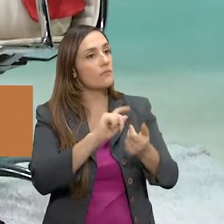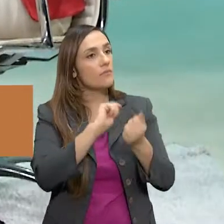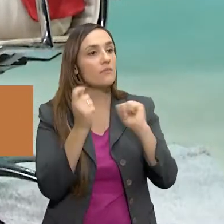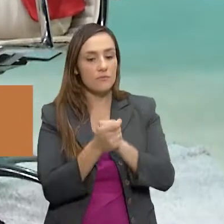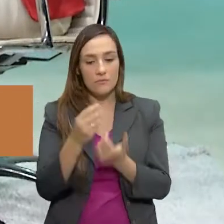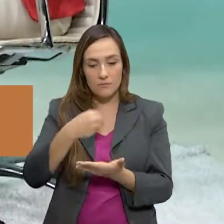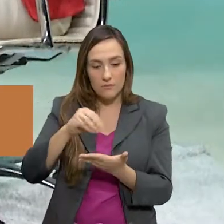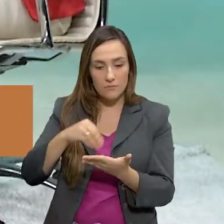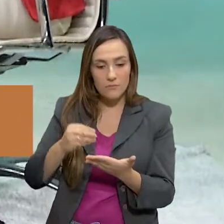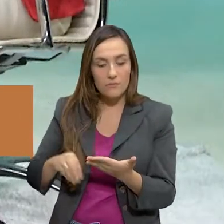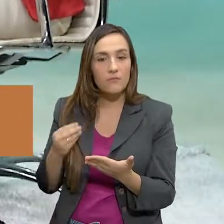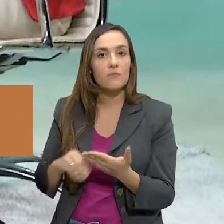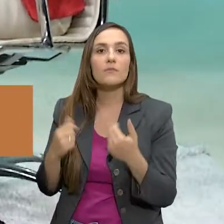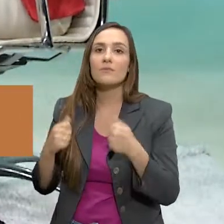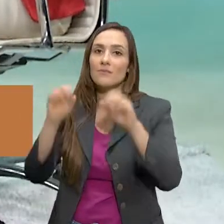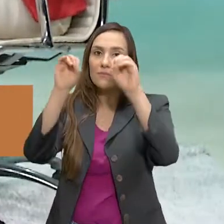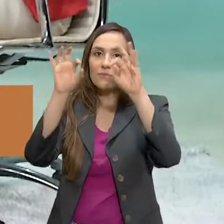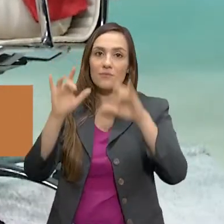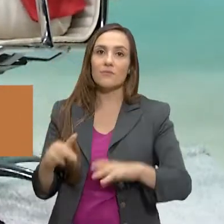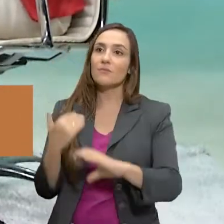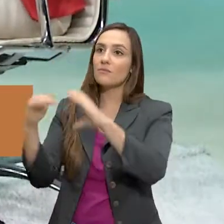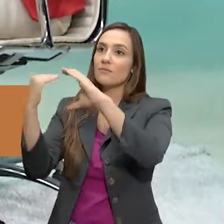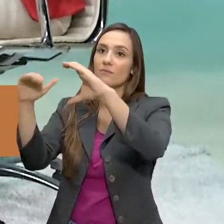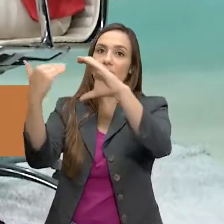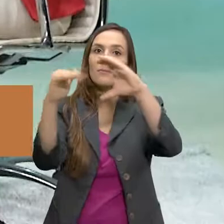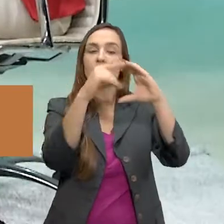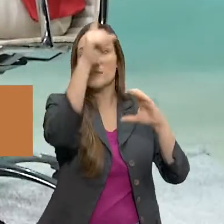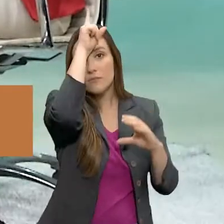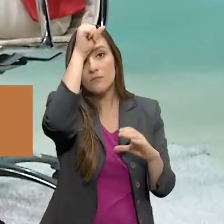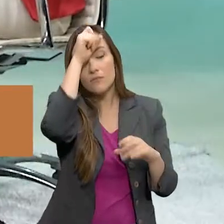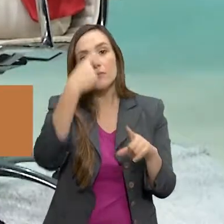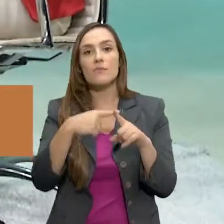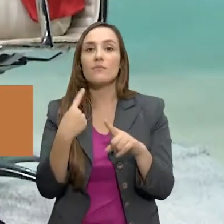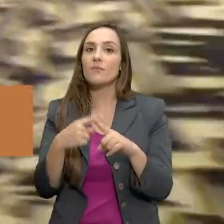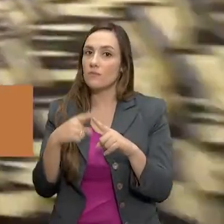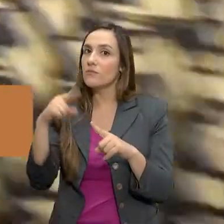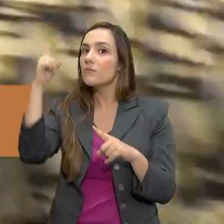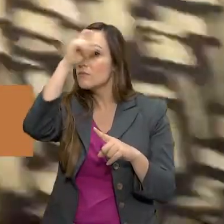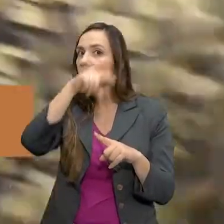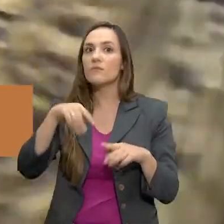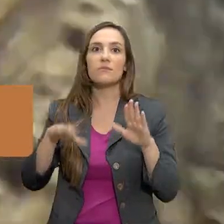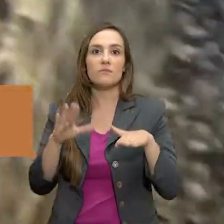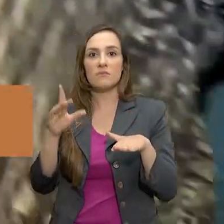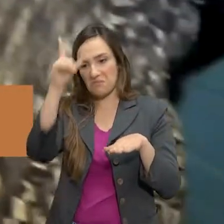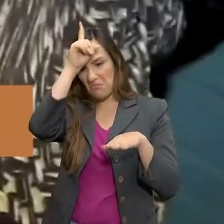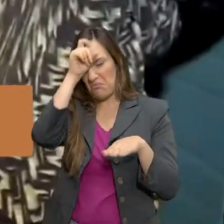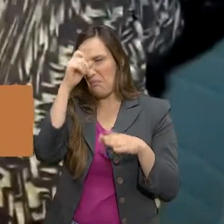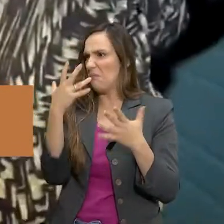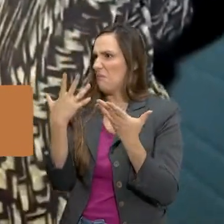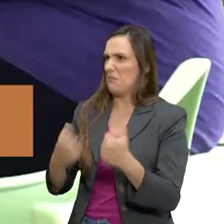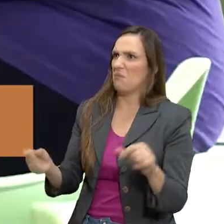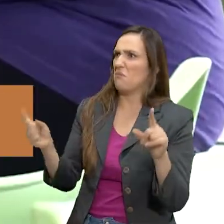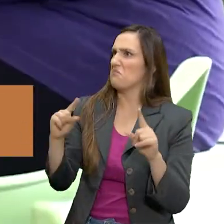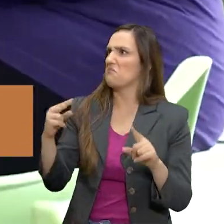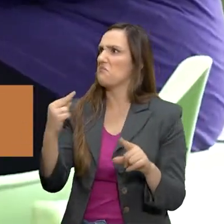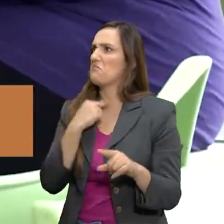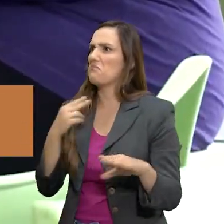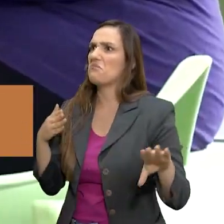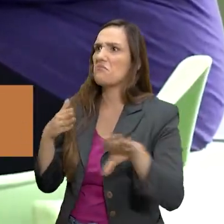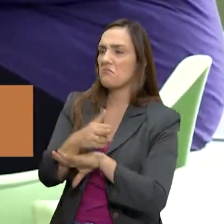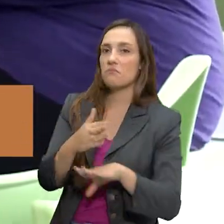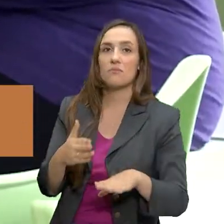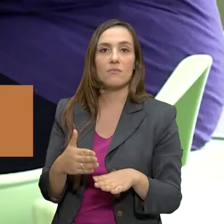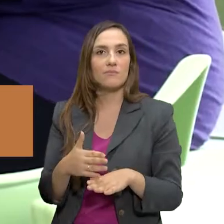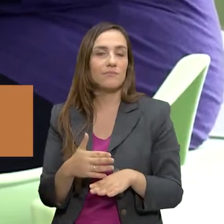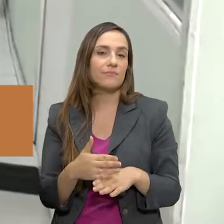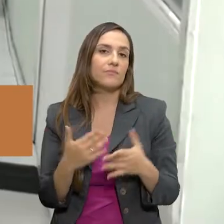passamos a tomar o próximo passo aí do procedimento, que é oficiar as maternidades, hospitais, porque algumas relataram certa dificuldade para entrar